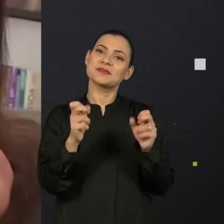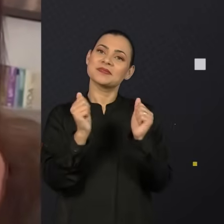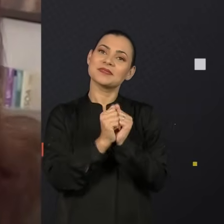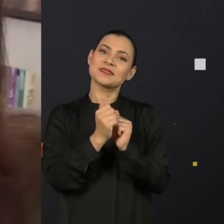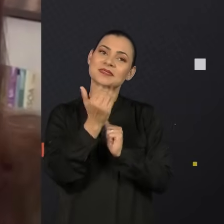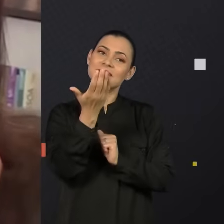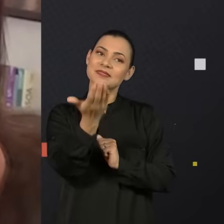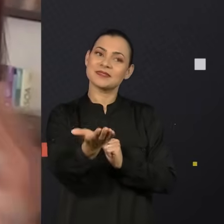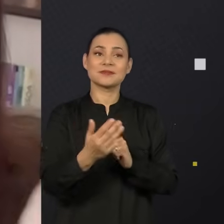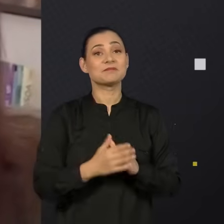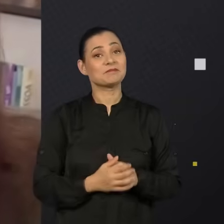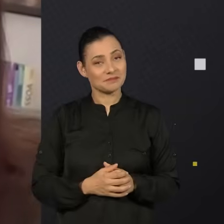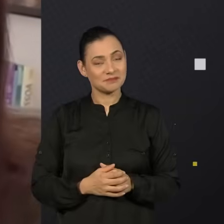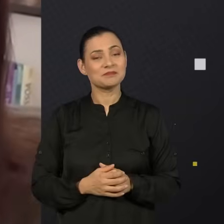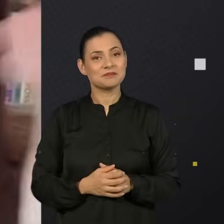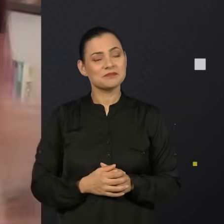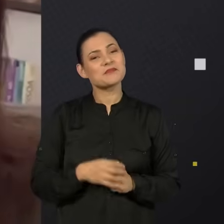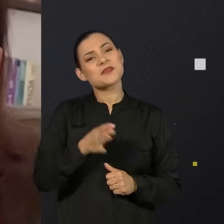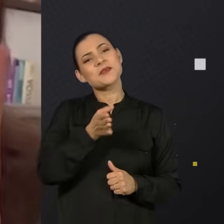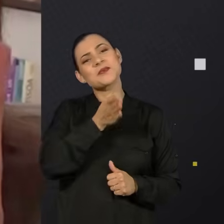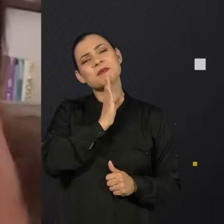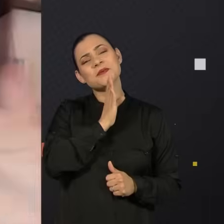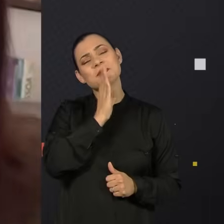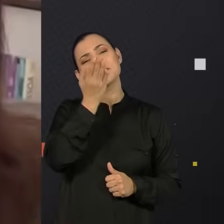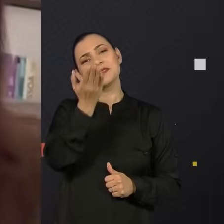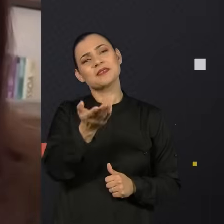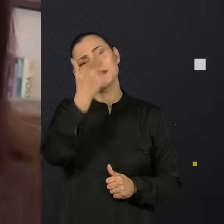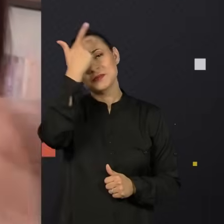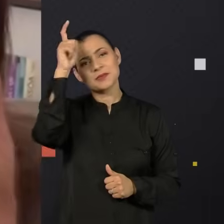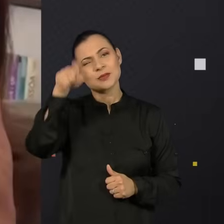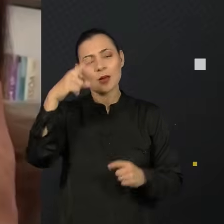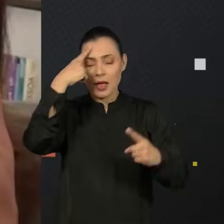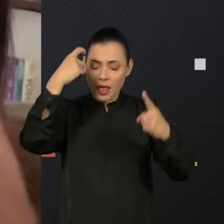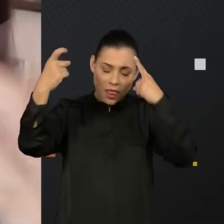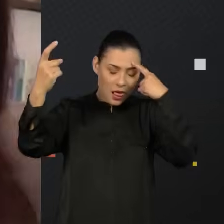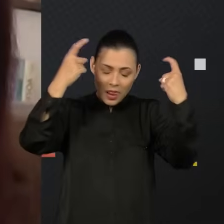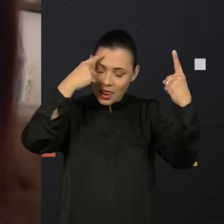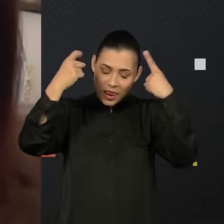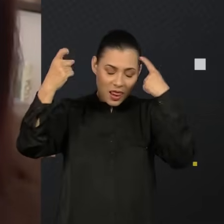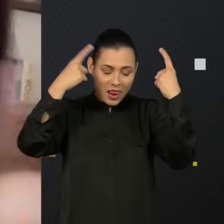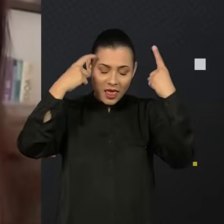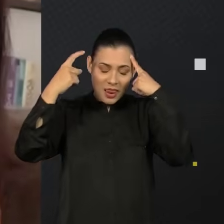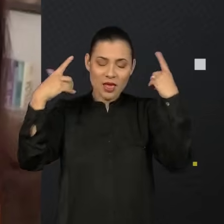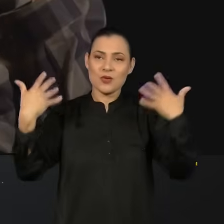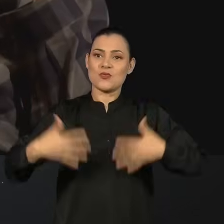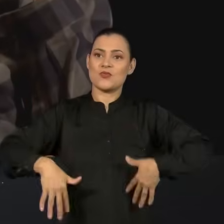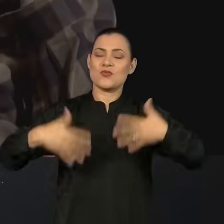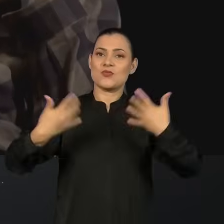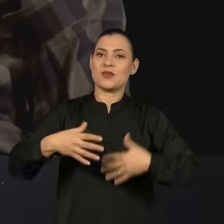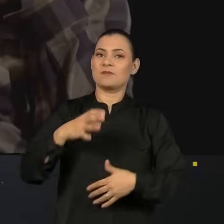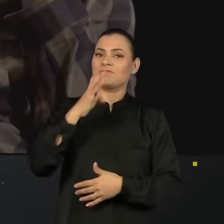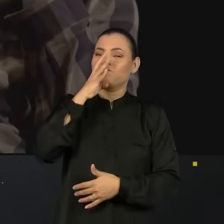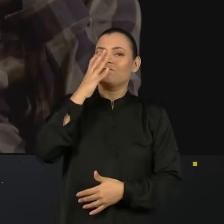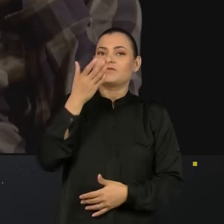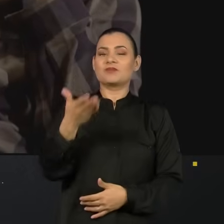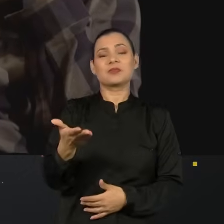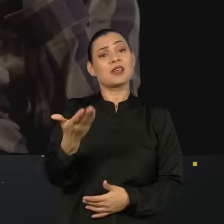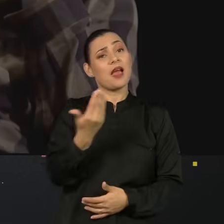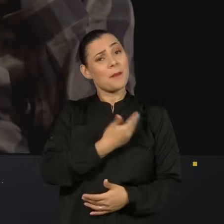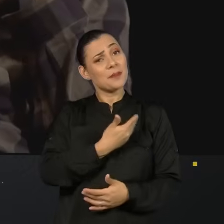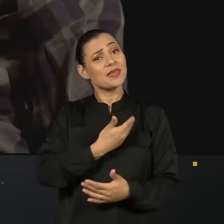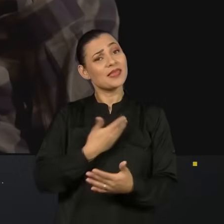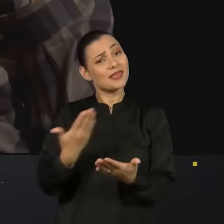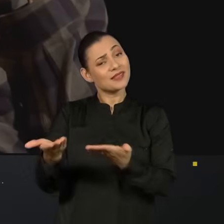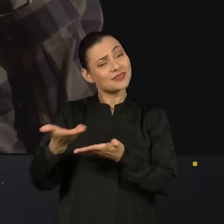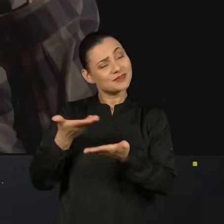não é? Flávio de Souza, que eu conheço, é essa pessoa criativa, inspiradora, tão amiga. E também